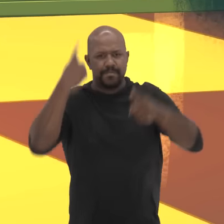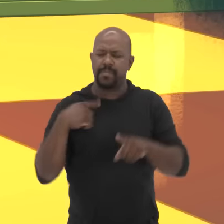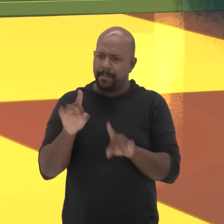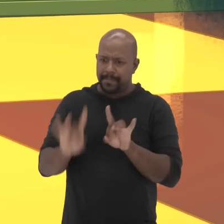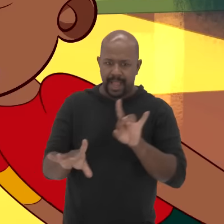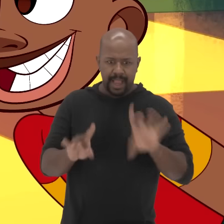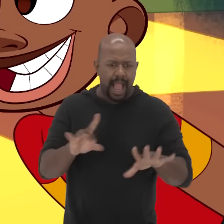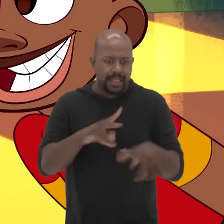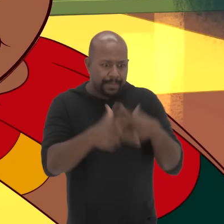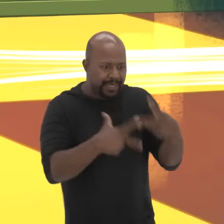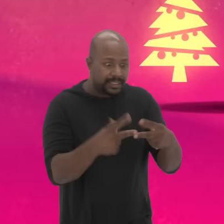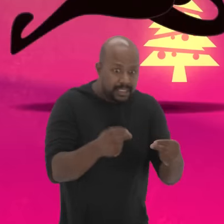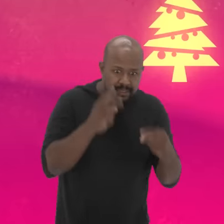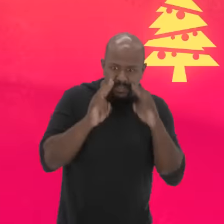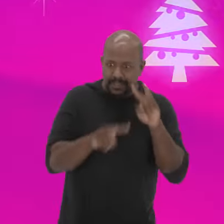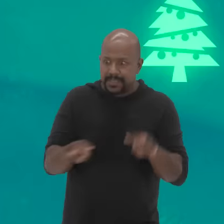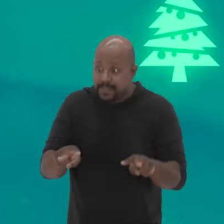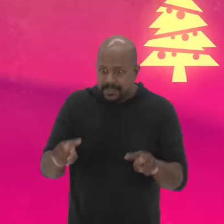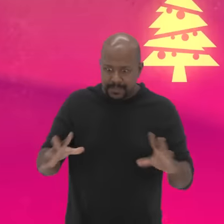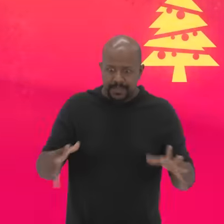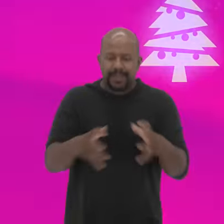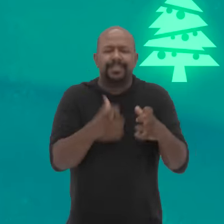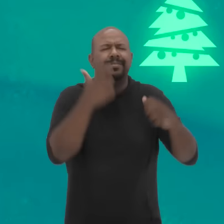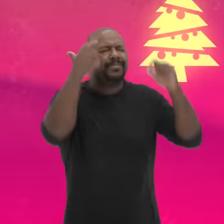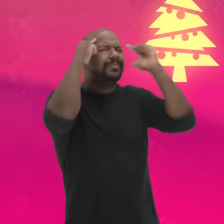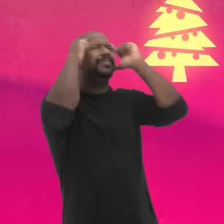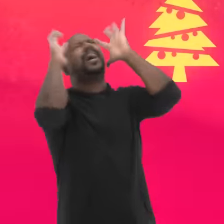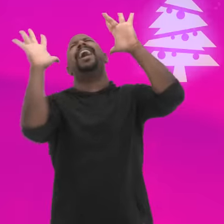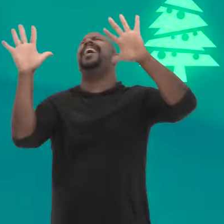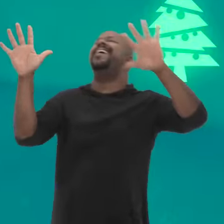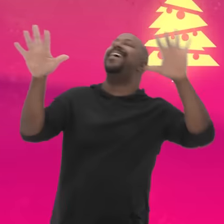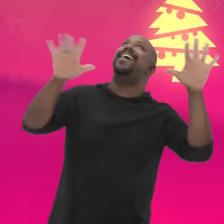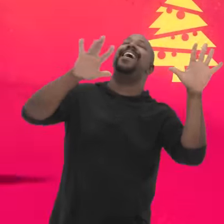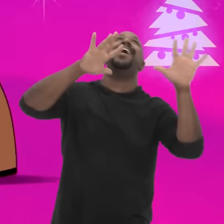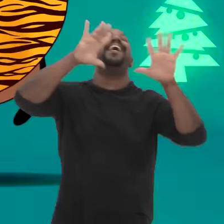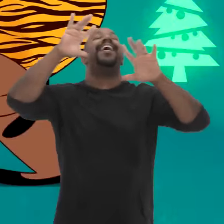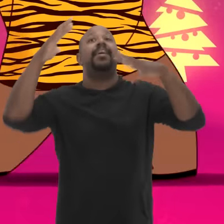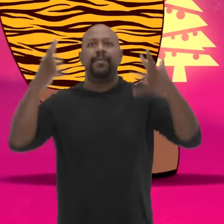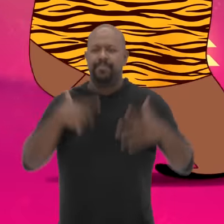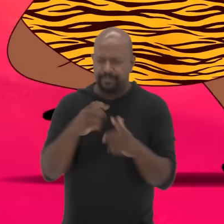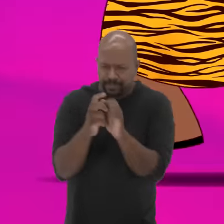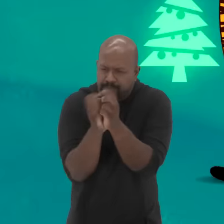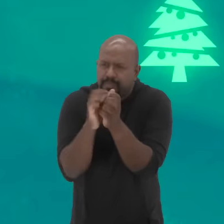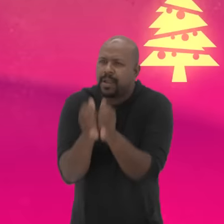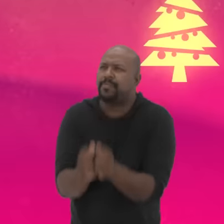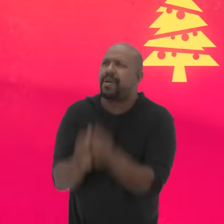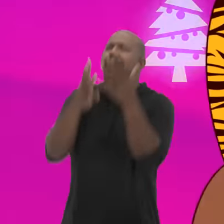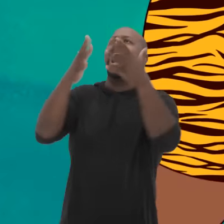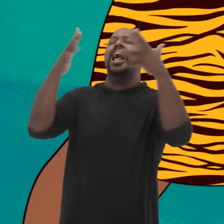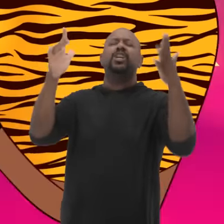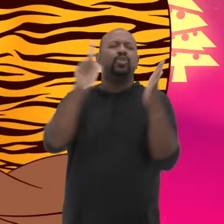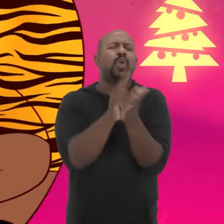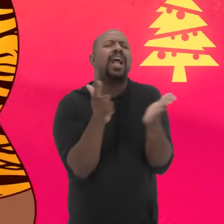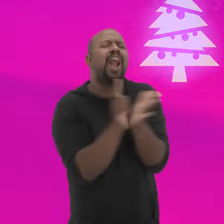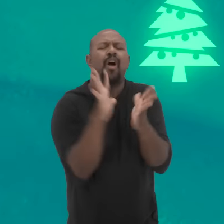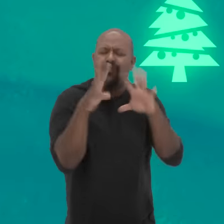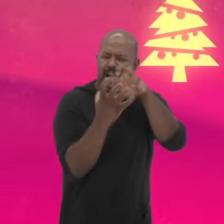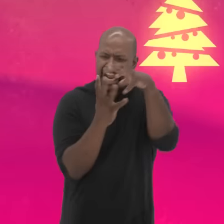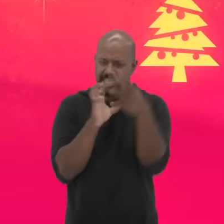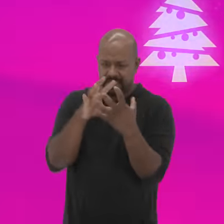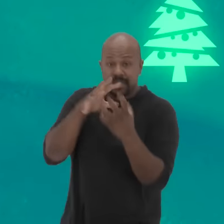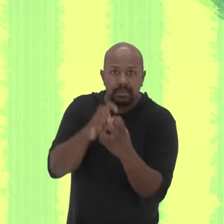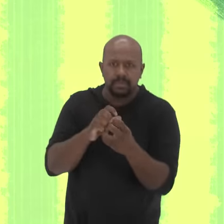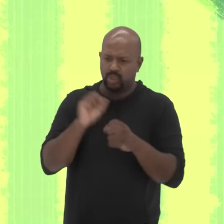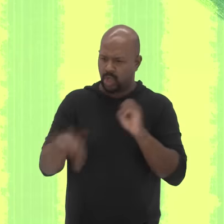criação. E pra cada presente, junto que vejo na frente, viagem no mundo da imaginação. Confete, papel picado, jornal